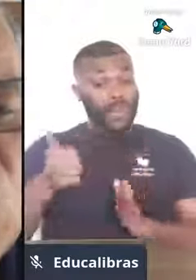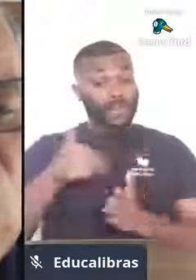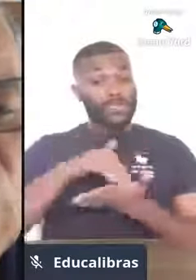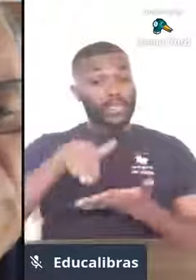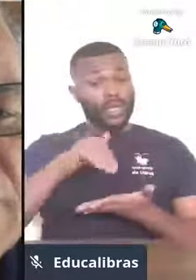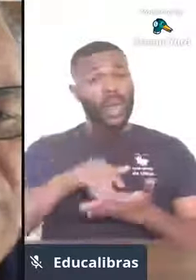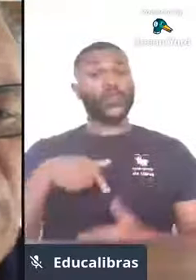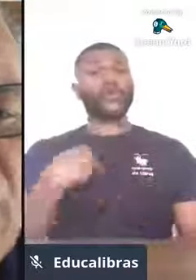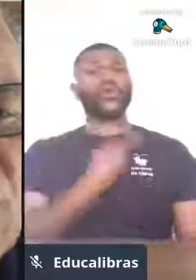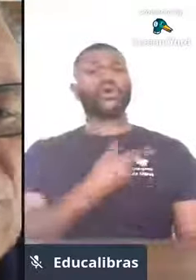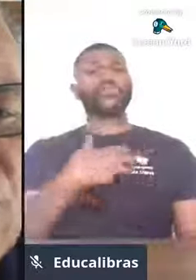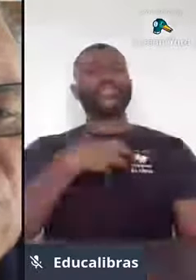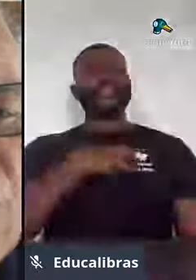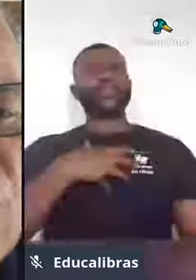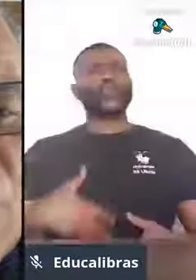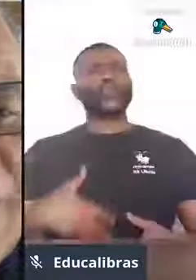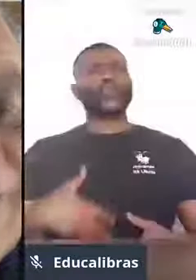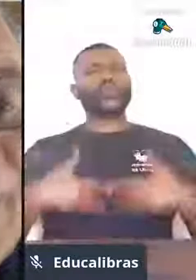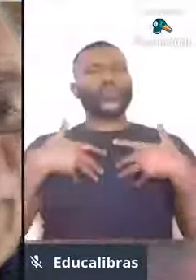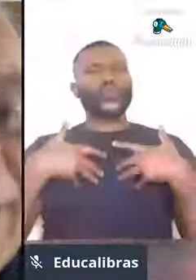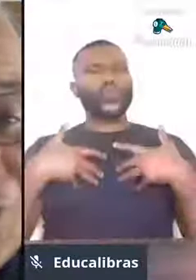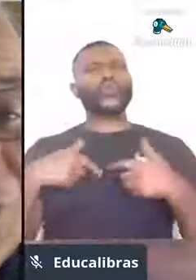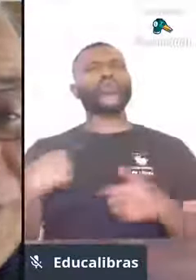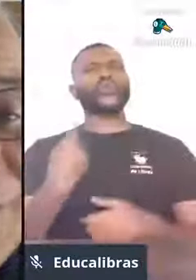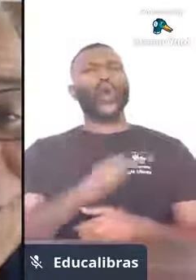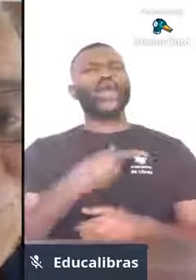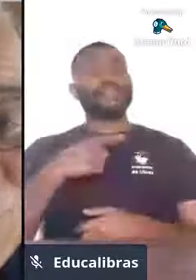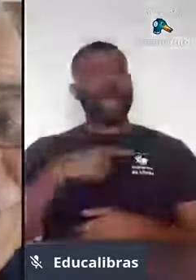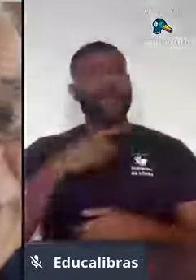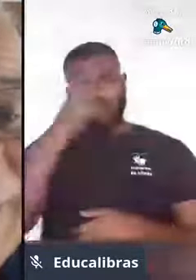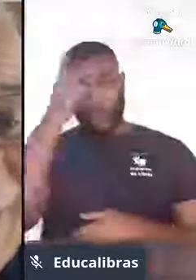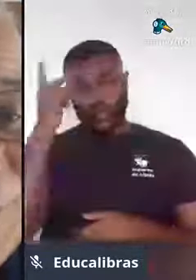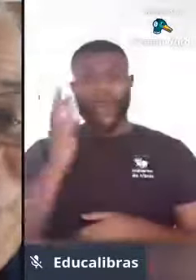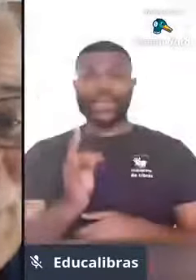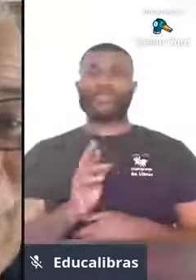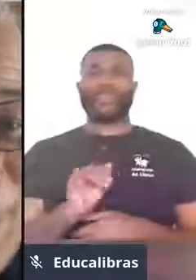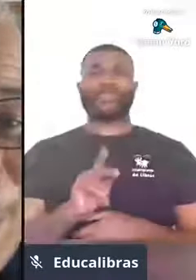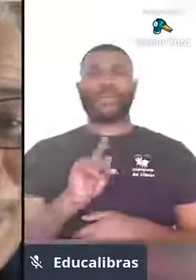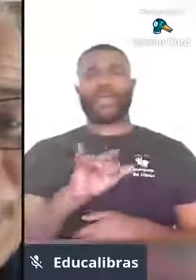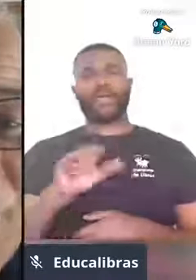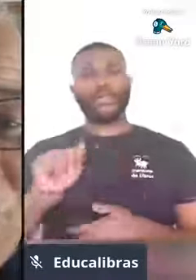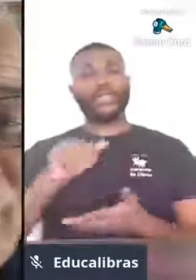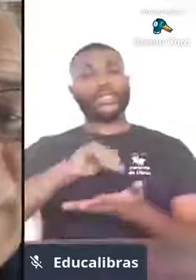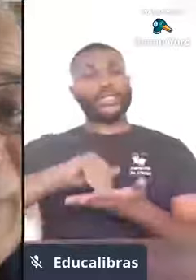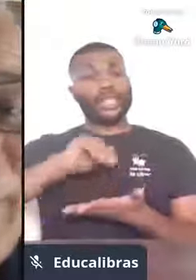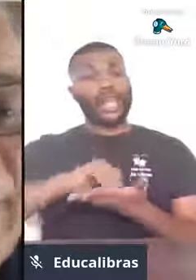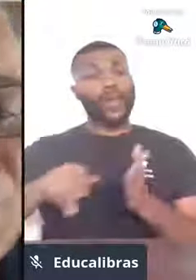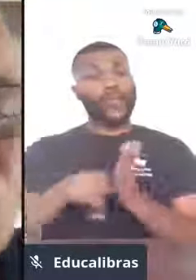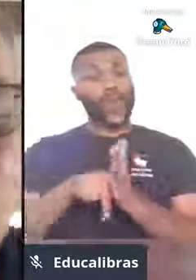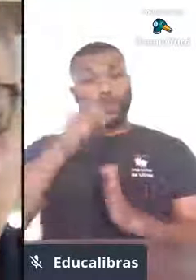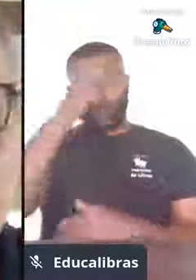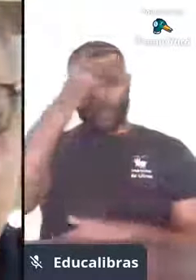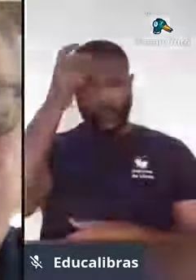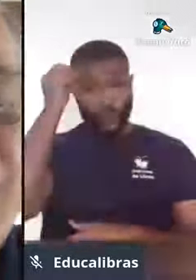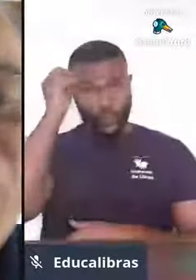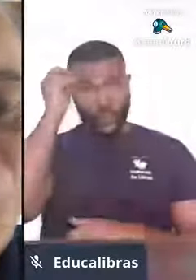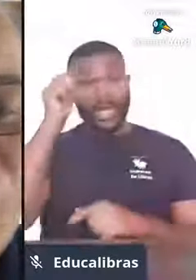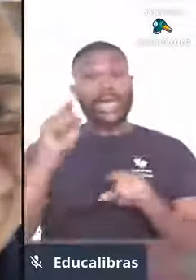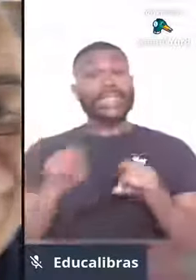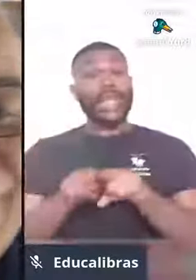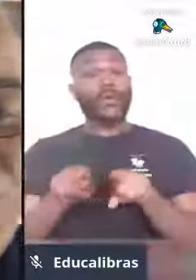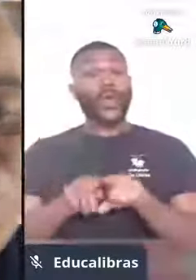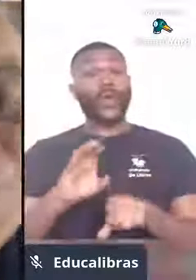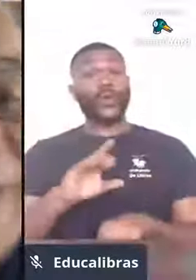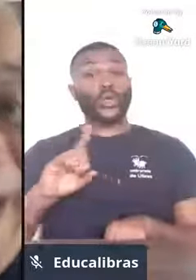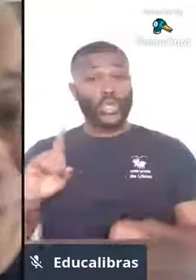orgulho, saber que nós tínhamos ali uma tetraplégica como secretária municipal, um paraplégico como coordenador,